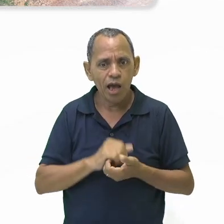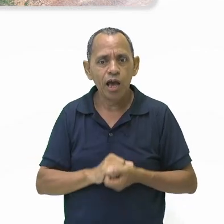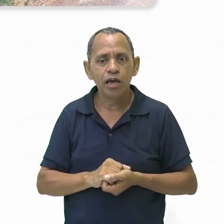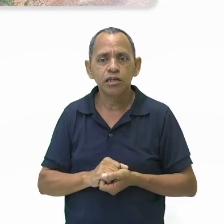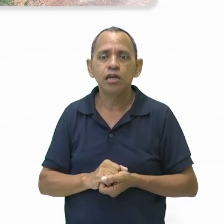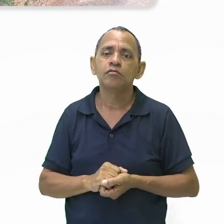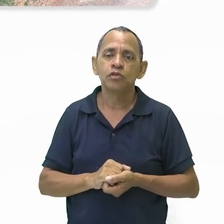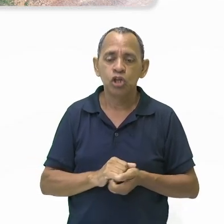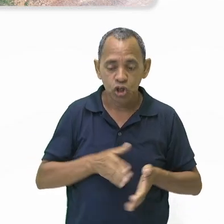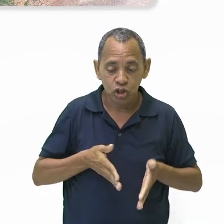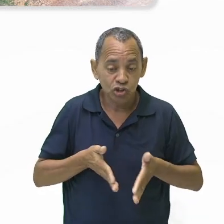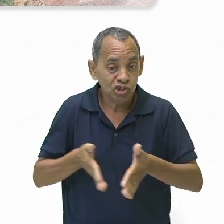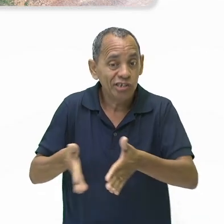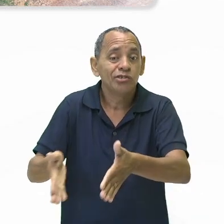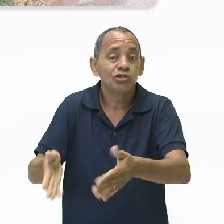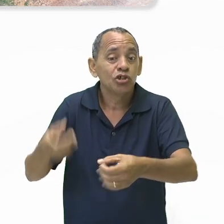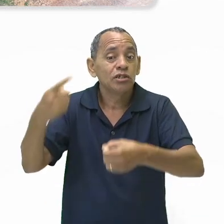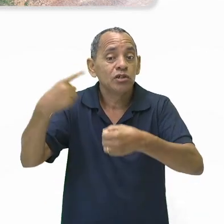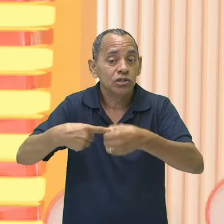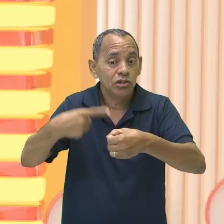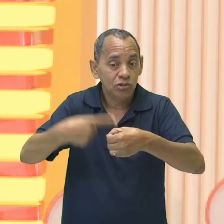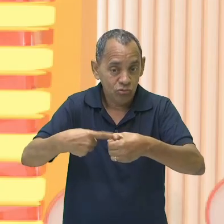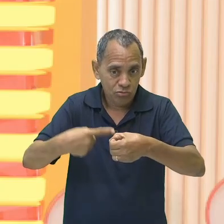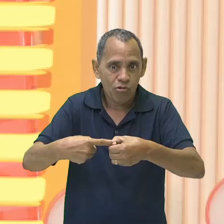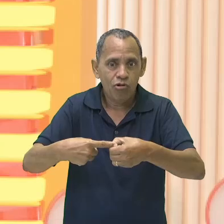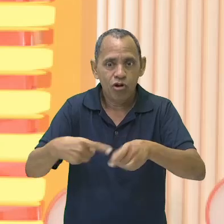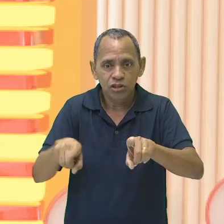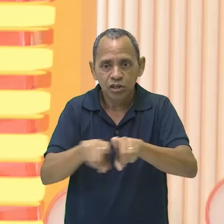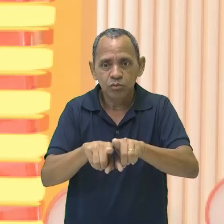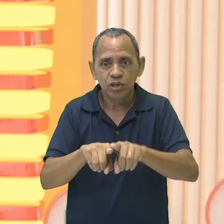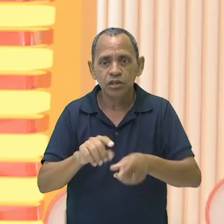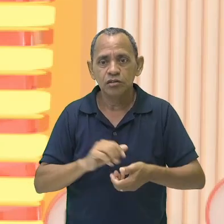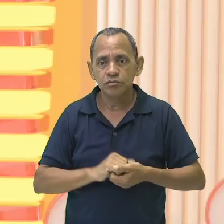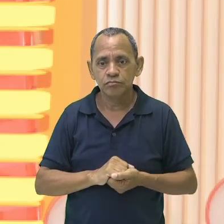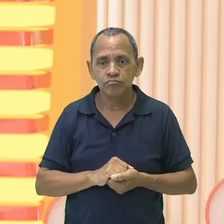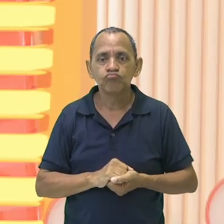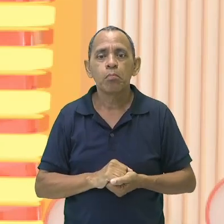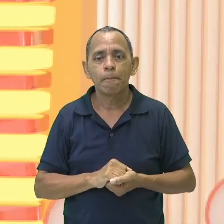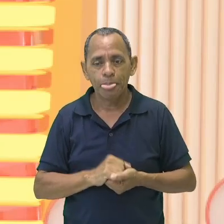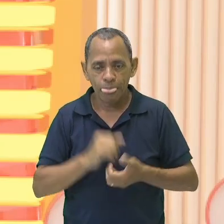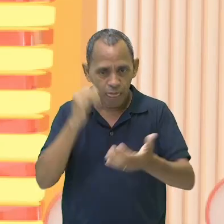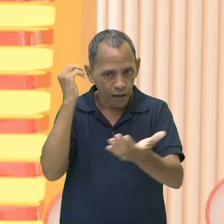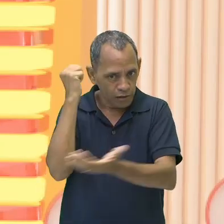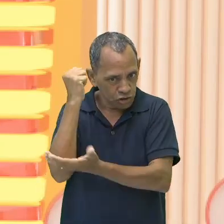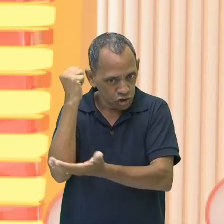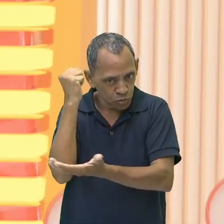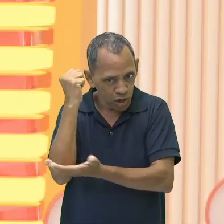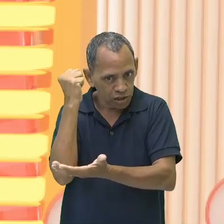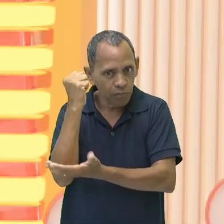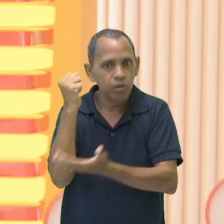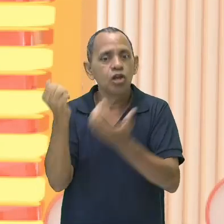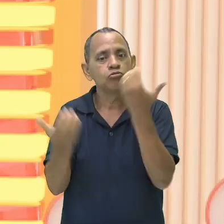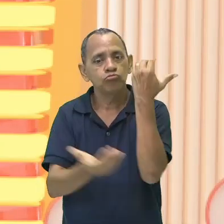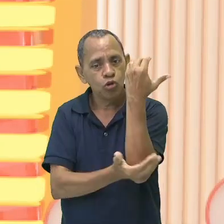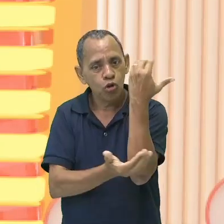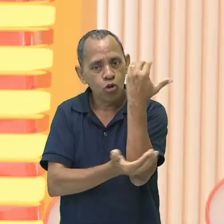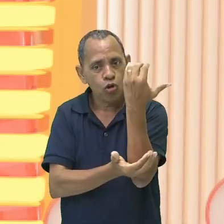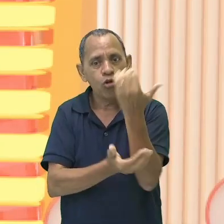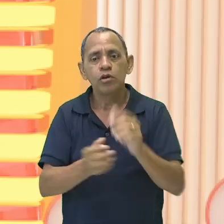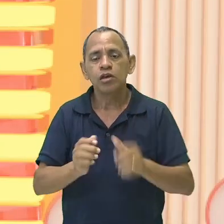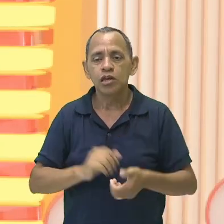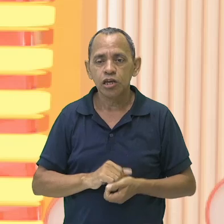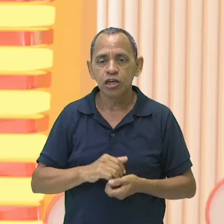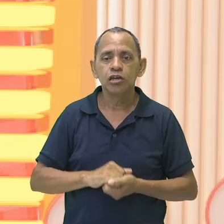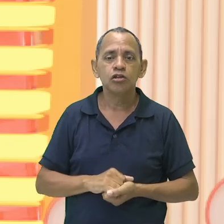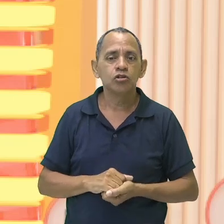sendo tudo bonito, tudo legalizado, porque as notícias estão aí. Cada vez mais, né, tem sido comum essa expansão,